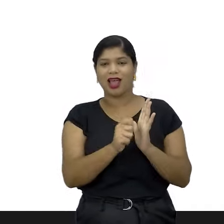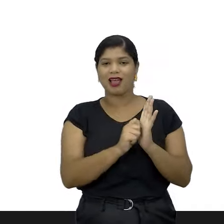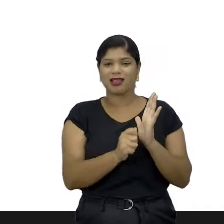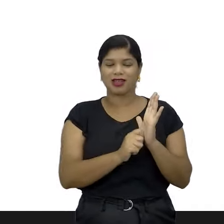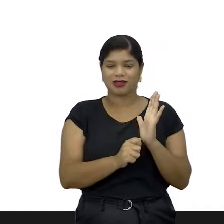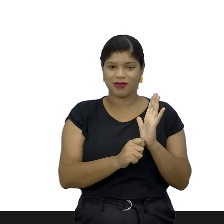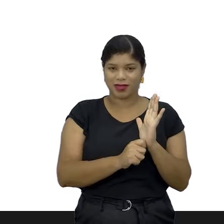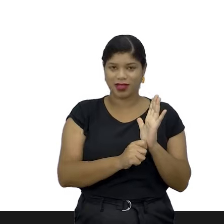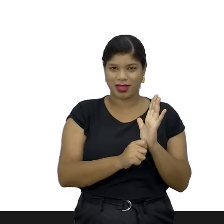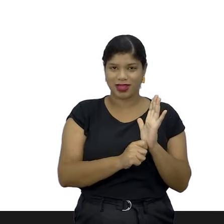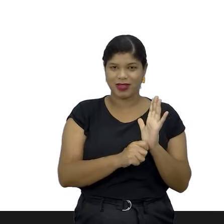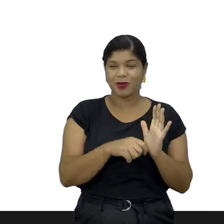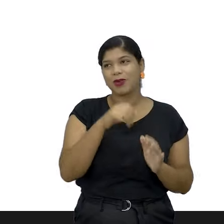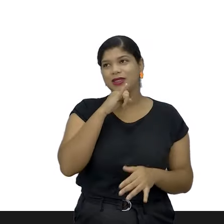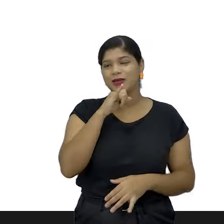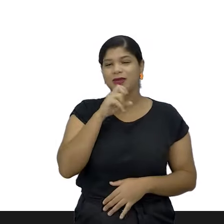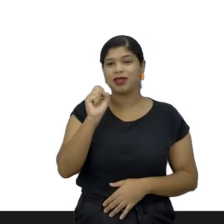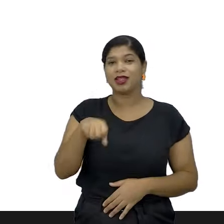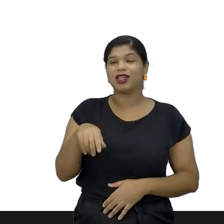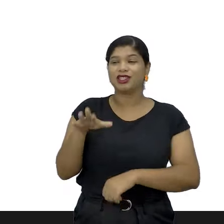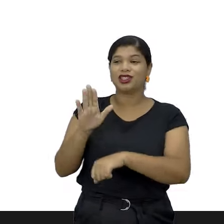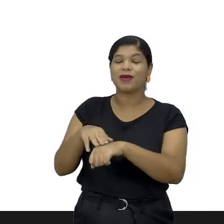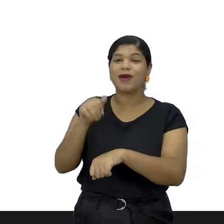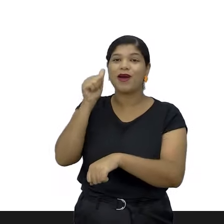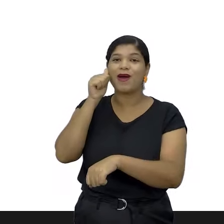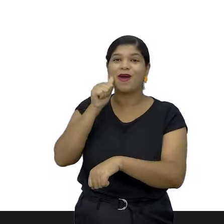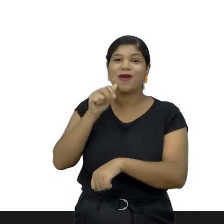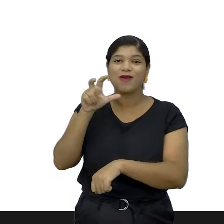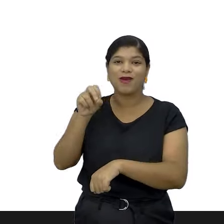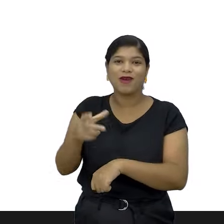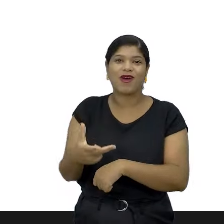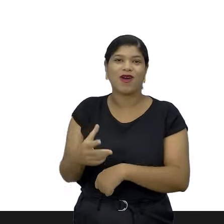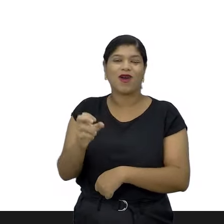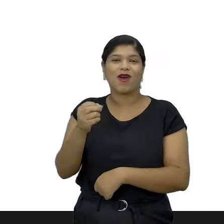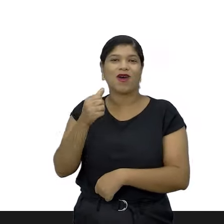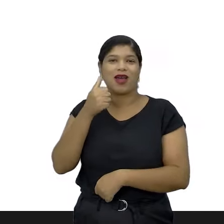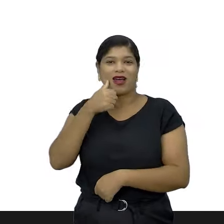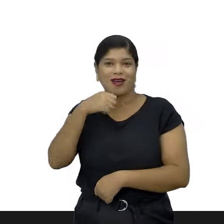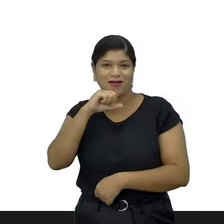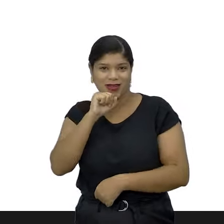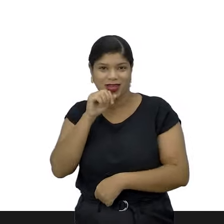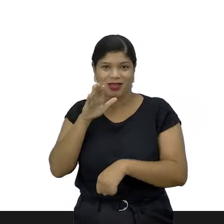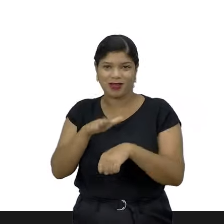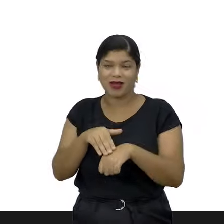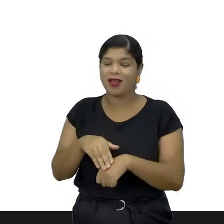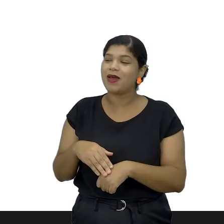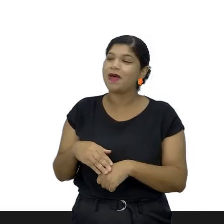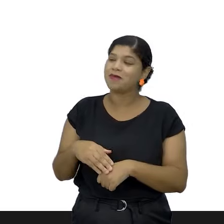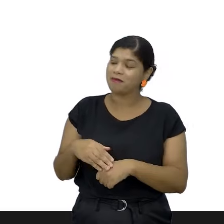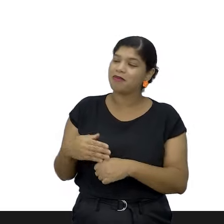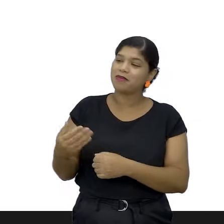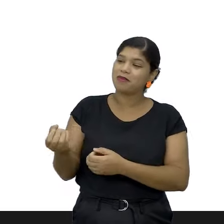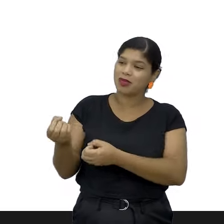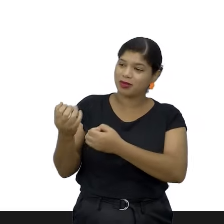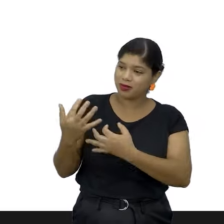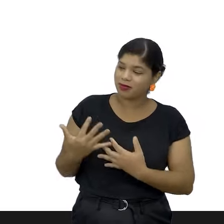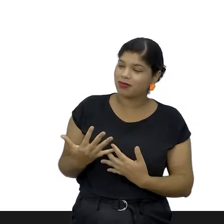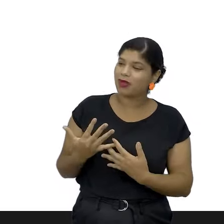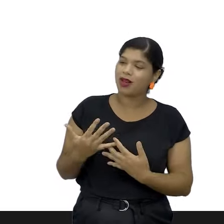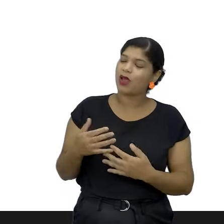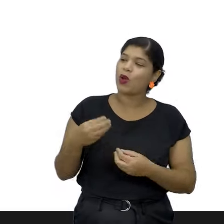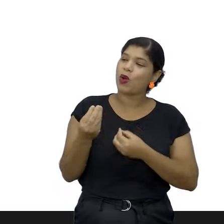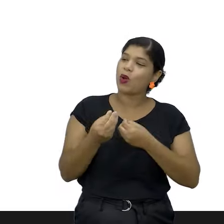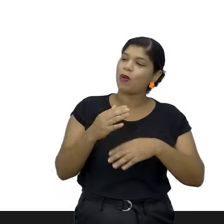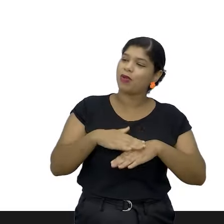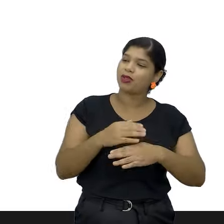Então, coletivamente, eles vão explorar essas partes do livro, né, e depois, individualmente, eles vão fazer a